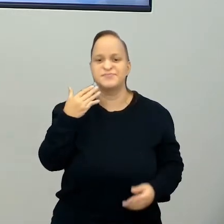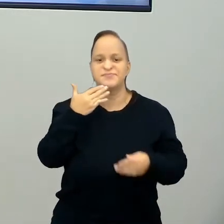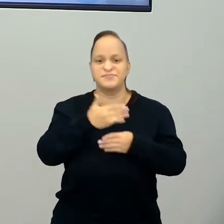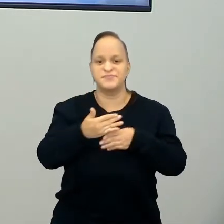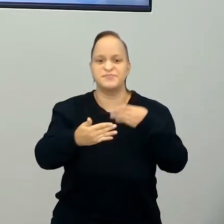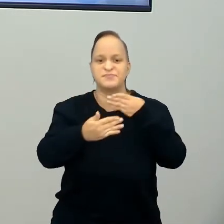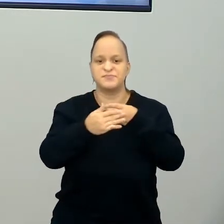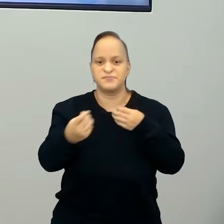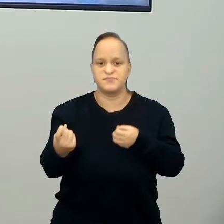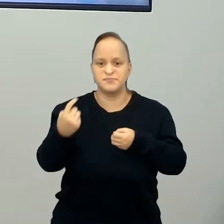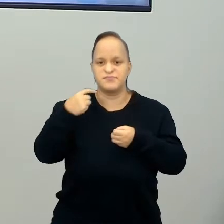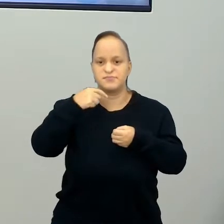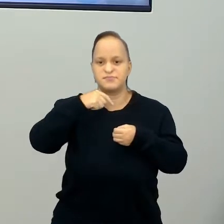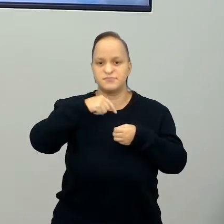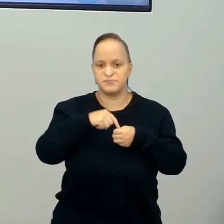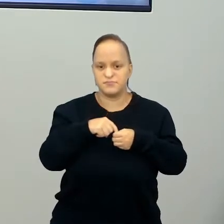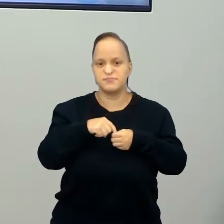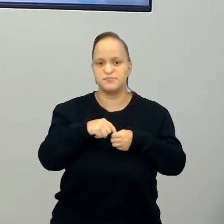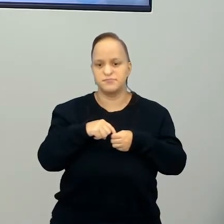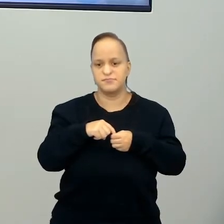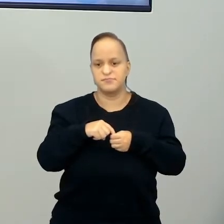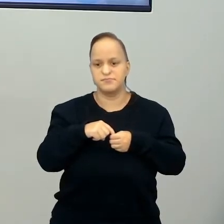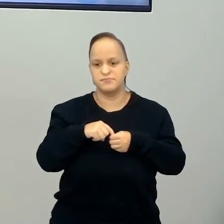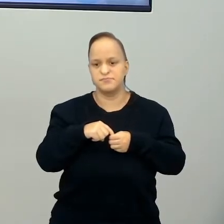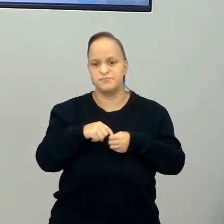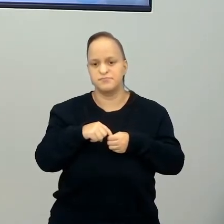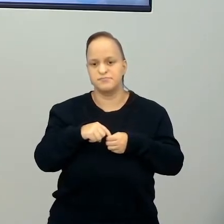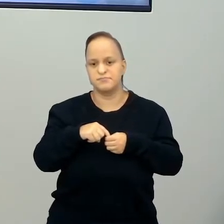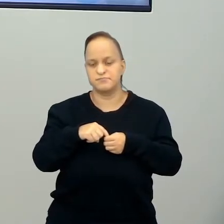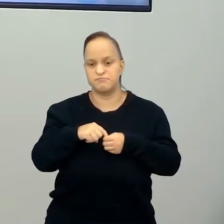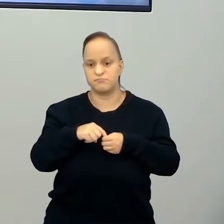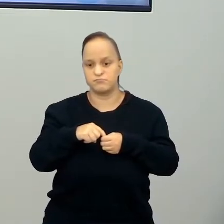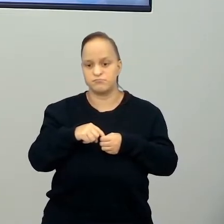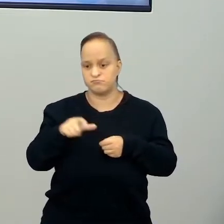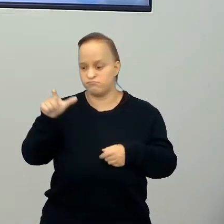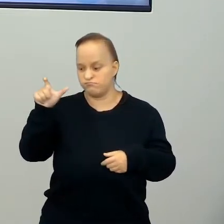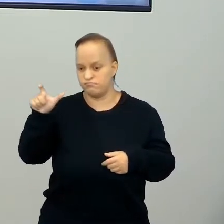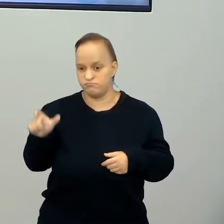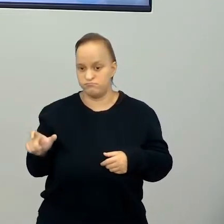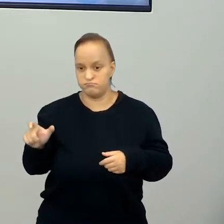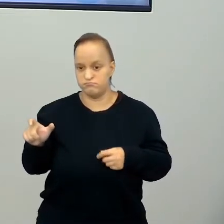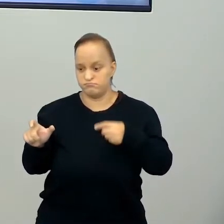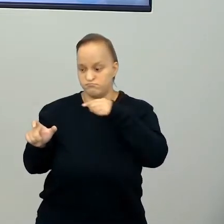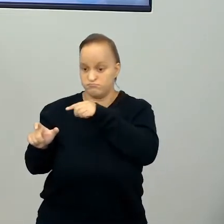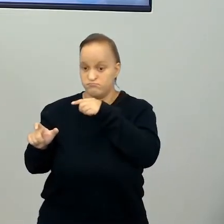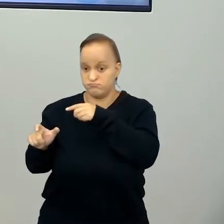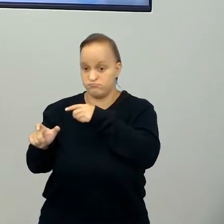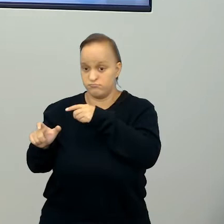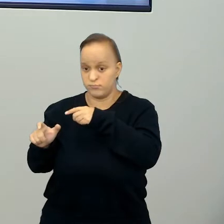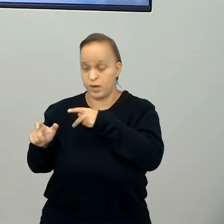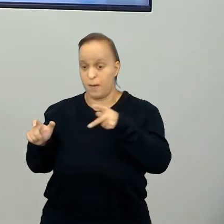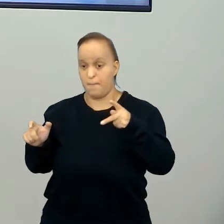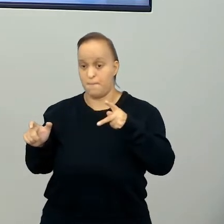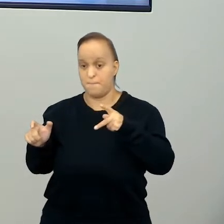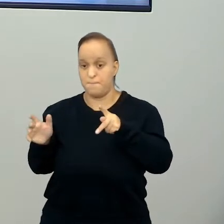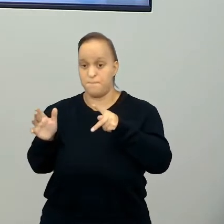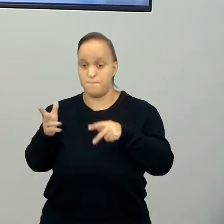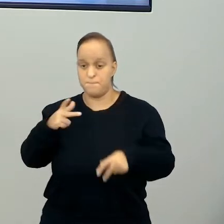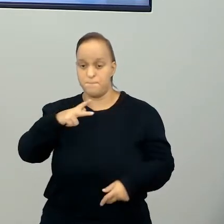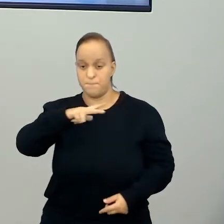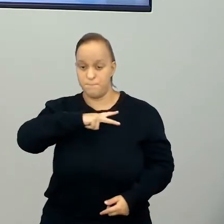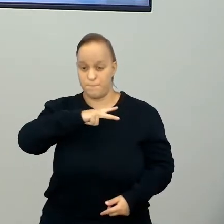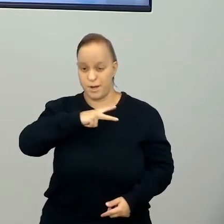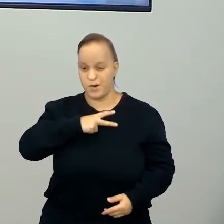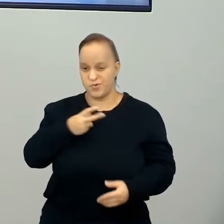autor ele fala que a identidade ela tem ali uma fase dupla. A gente tem a identidade para si, né? E essa identidade para si é como a